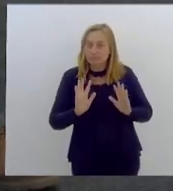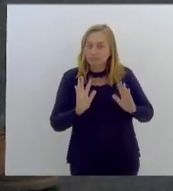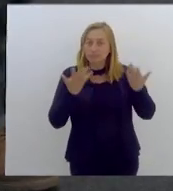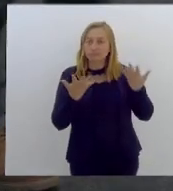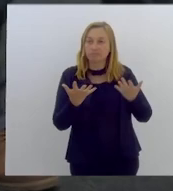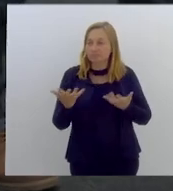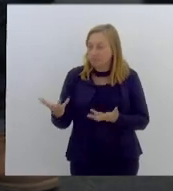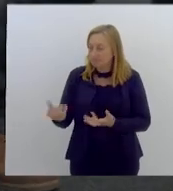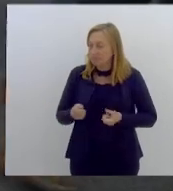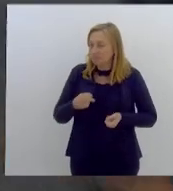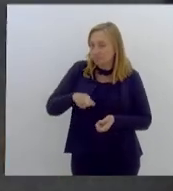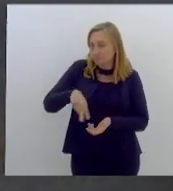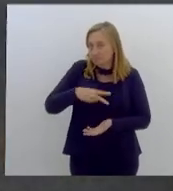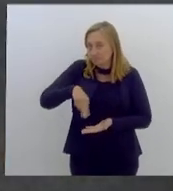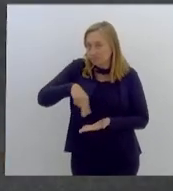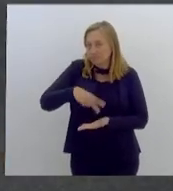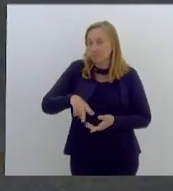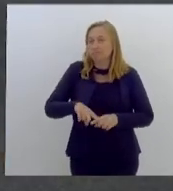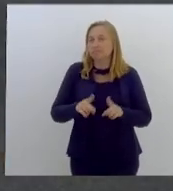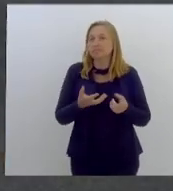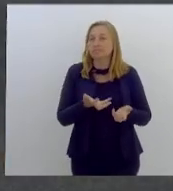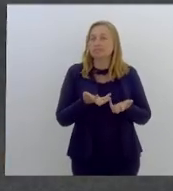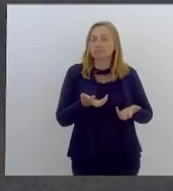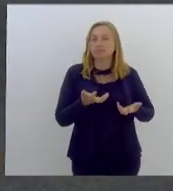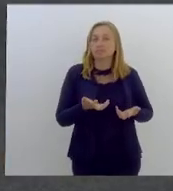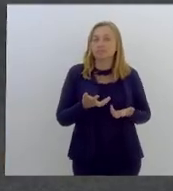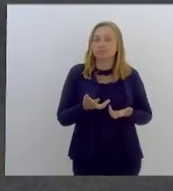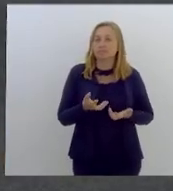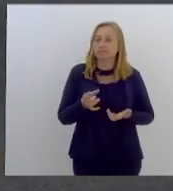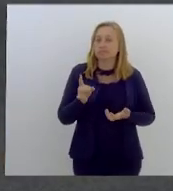dançar. Mas eu só queria